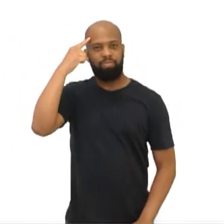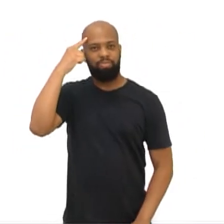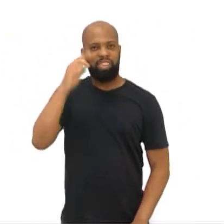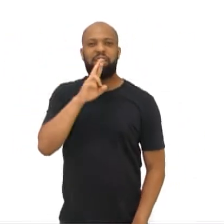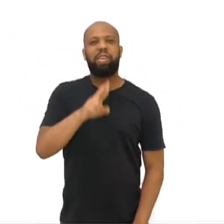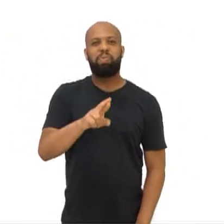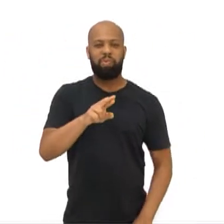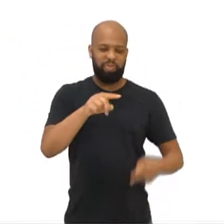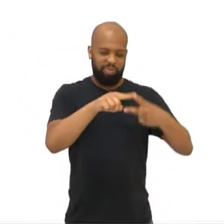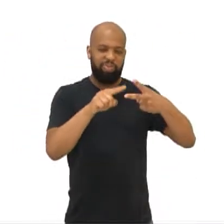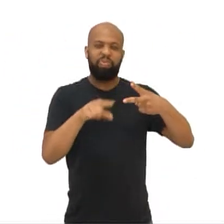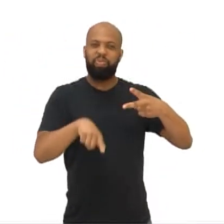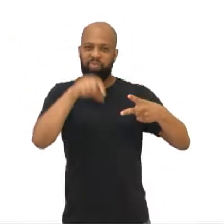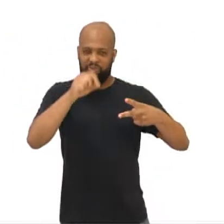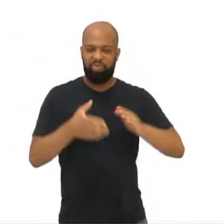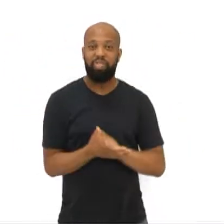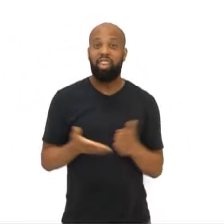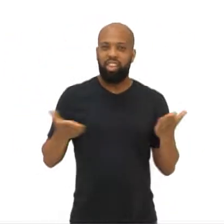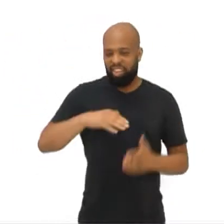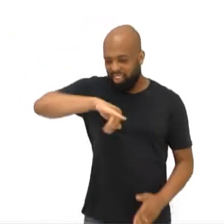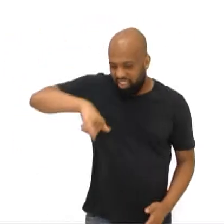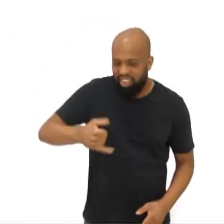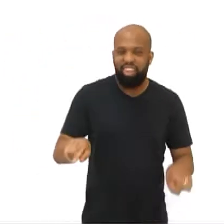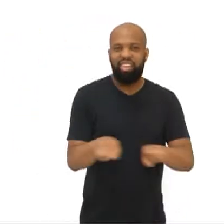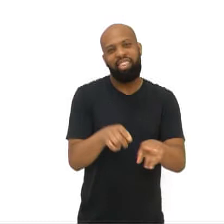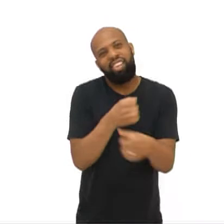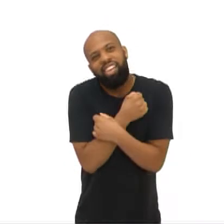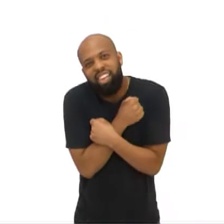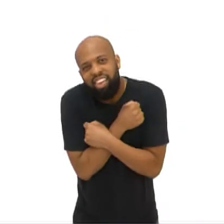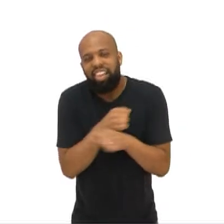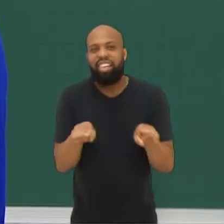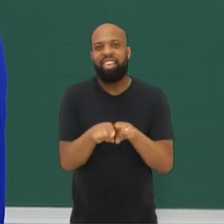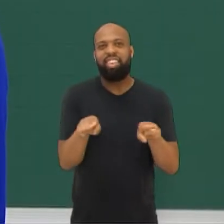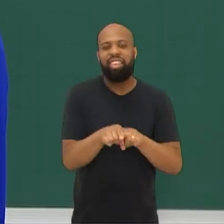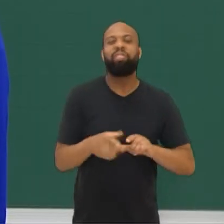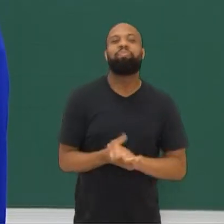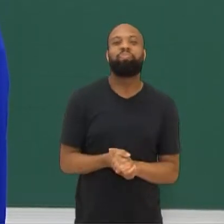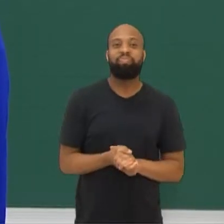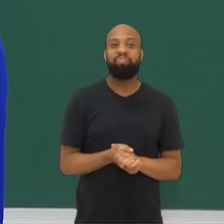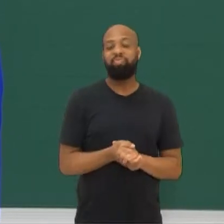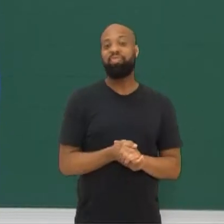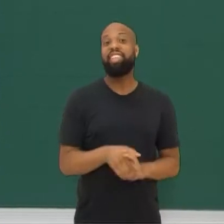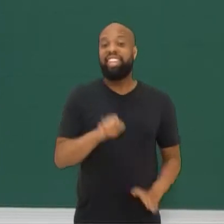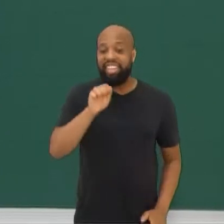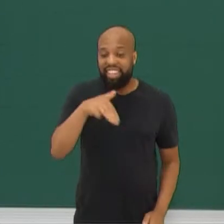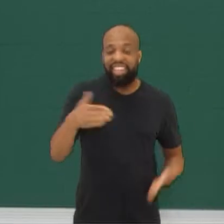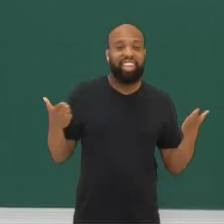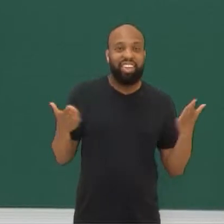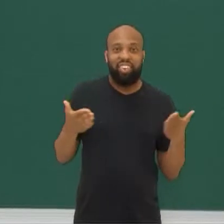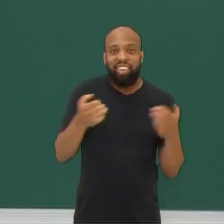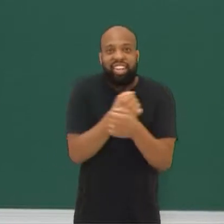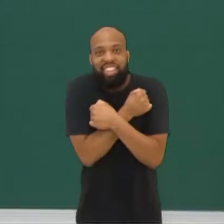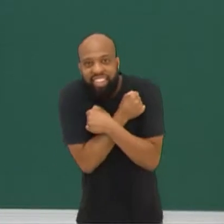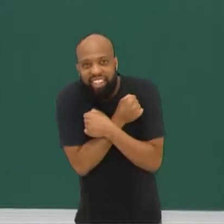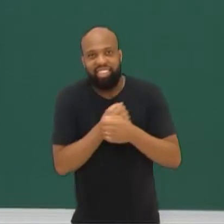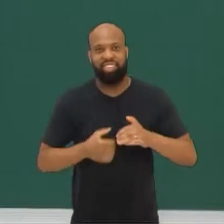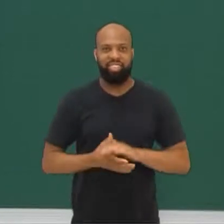aí pra gente. Vamos aproveitar e mandar os nossos abraços aqui, professor. Deixa eu ver aqui, quem é que nós temos aqui?